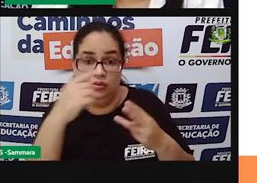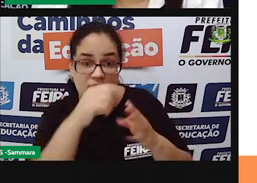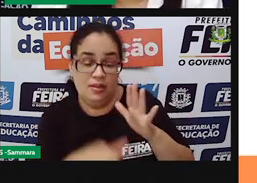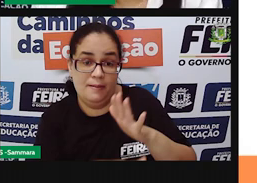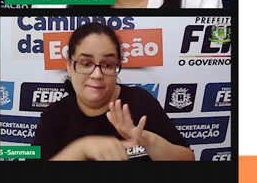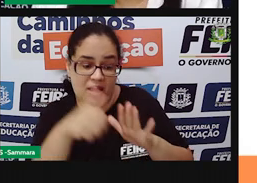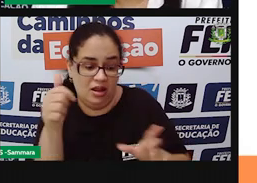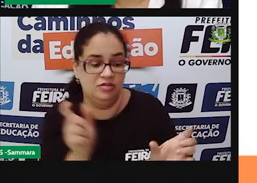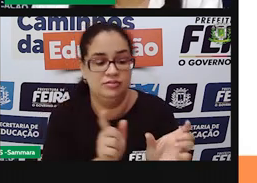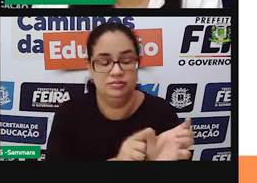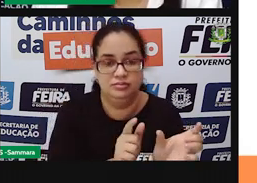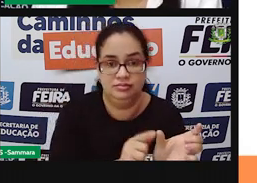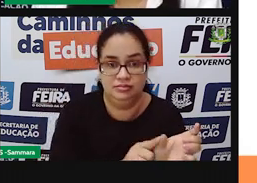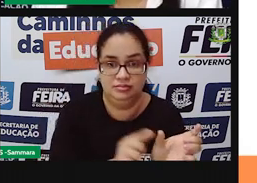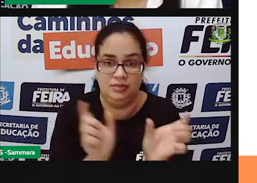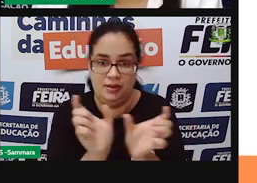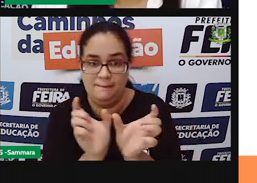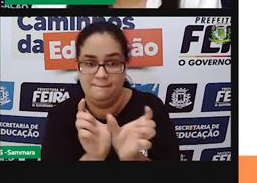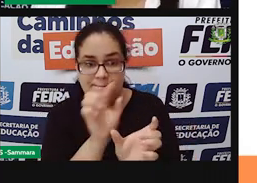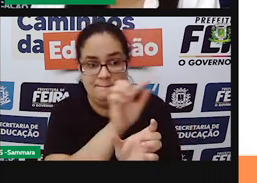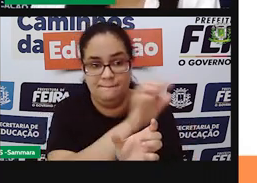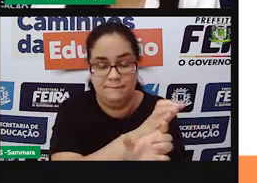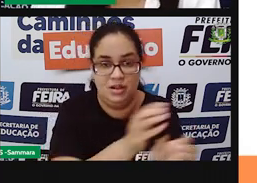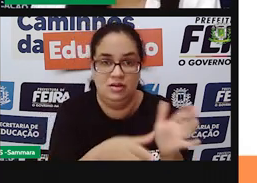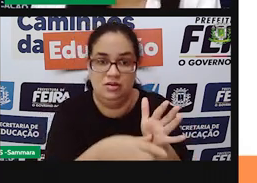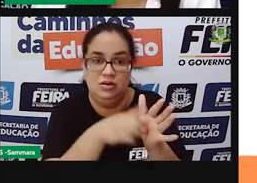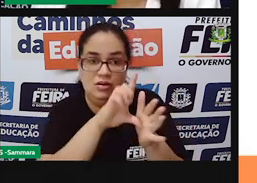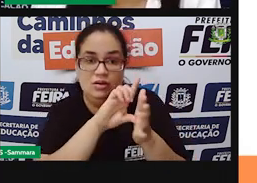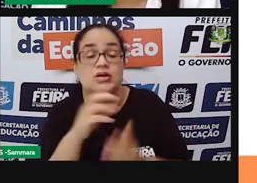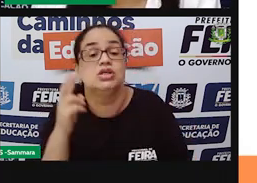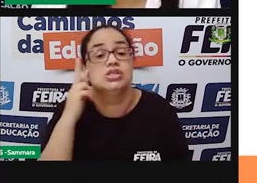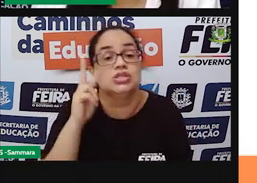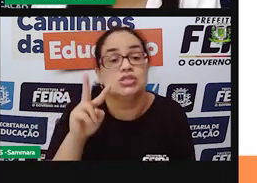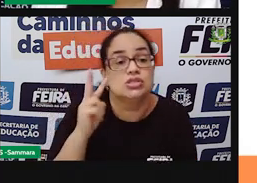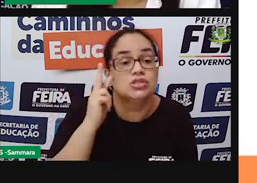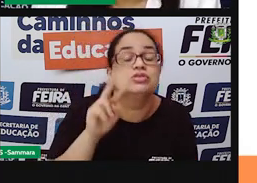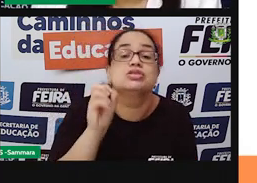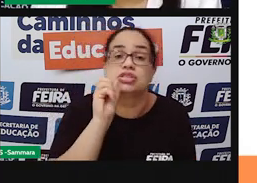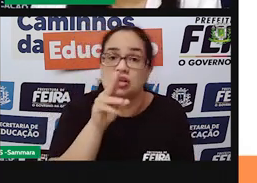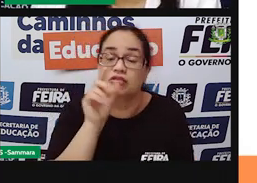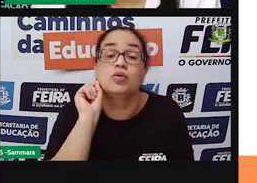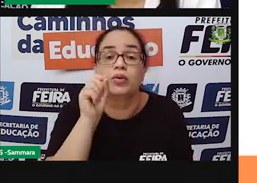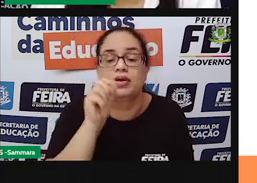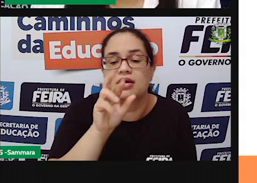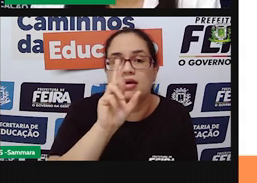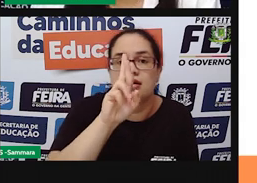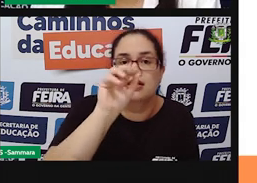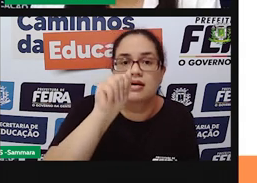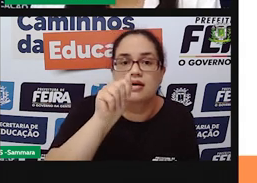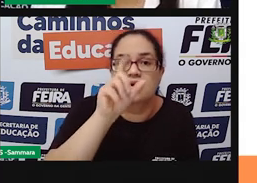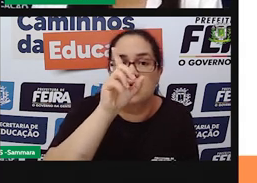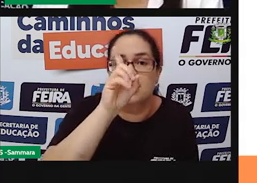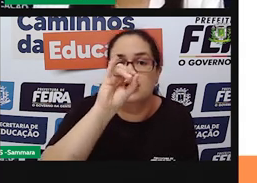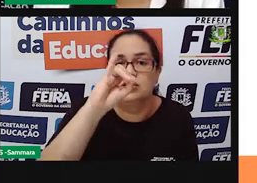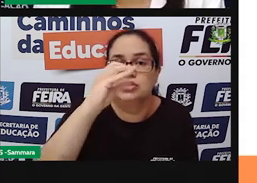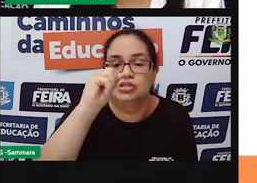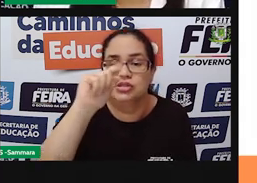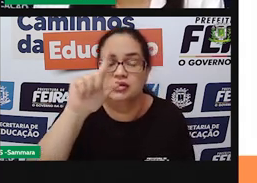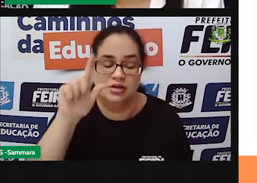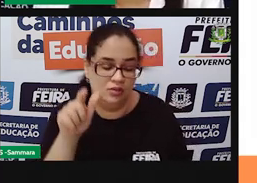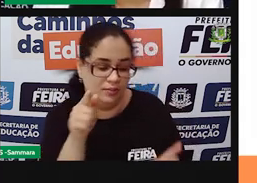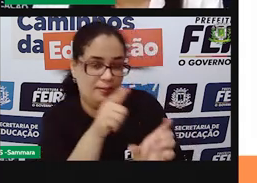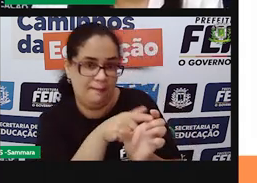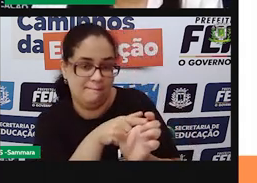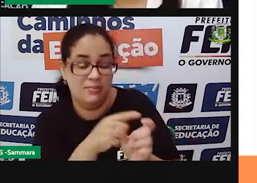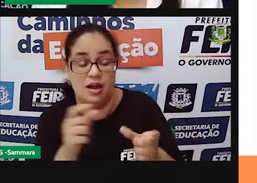da palavra, né? O radical do verbo, e a gente já viu o que é radical. Radical é a parte principal